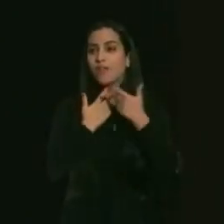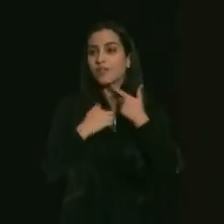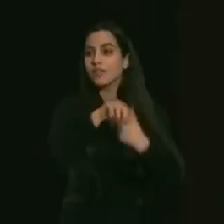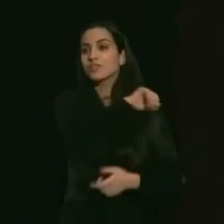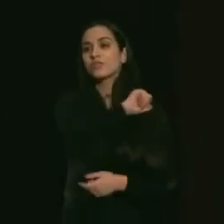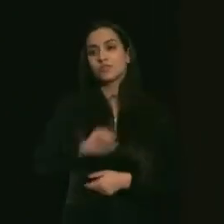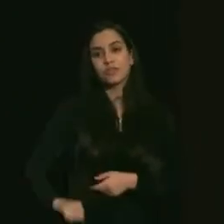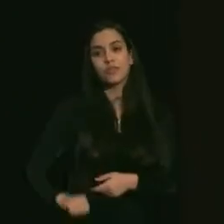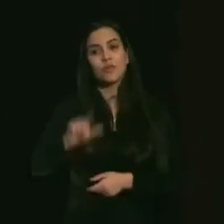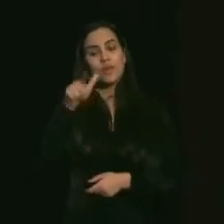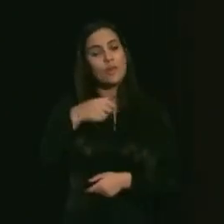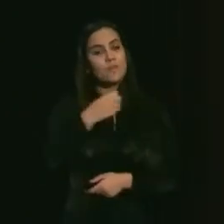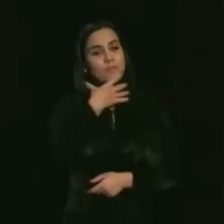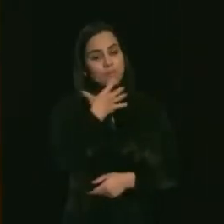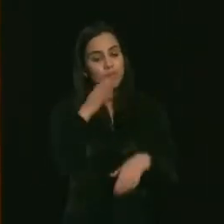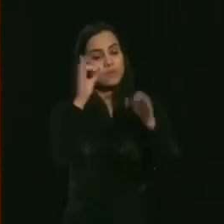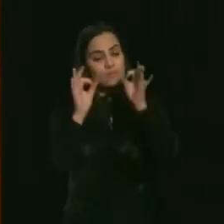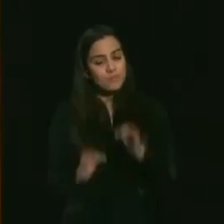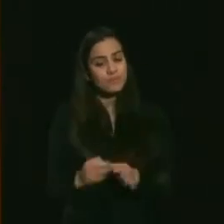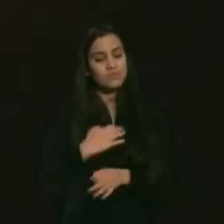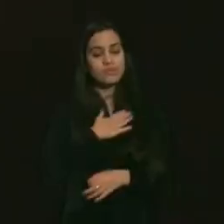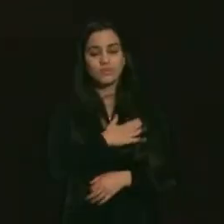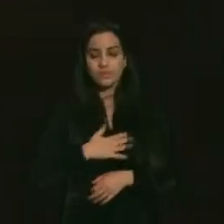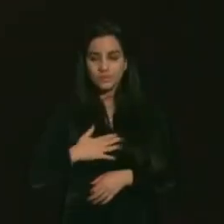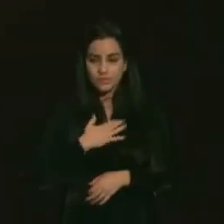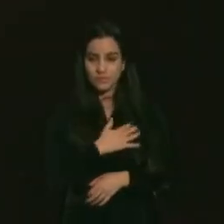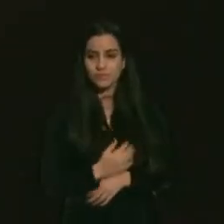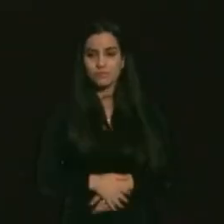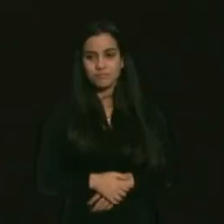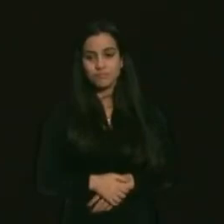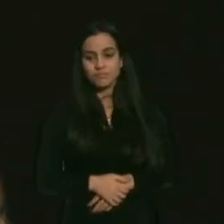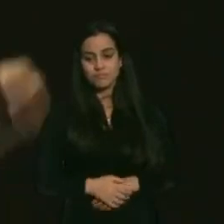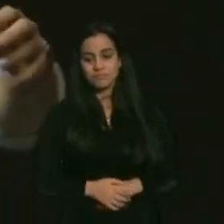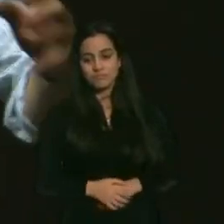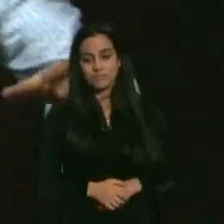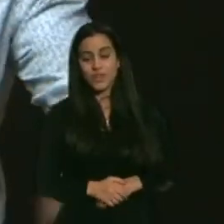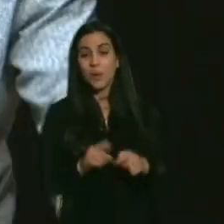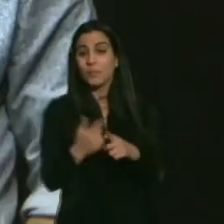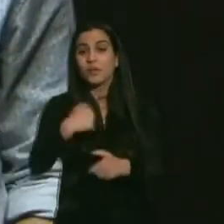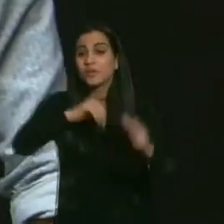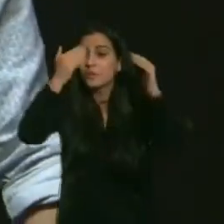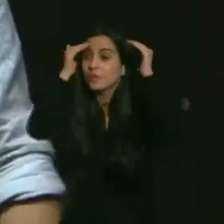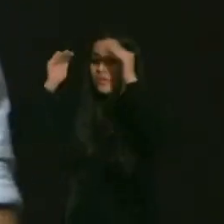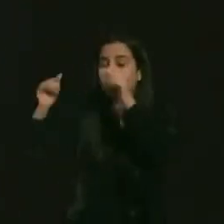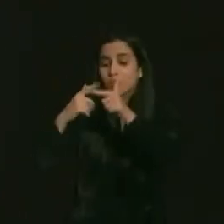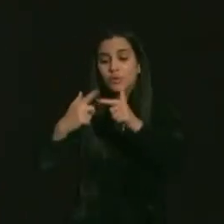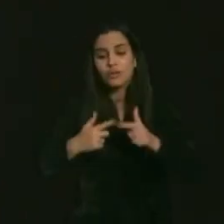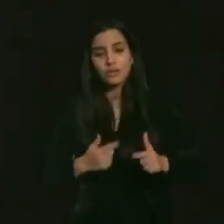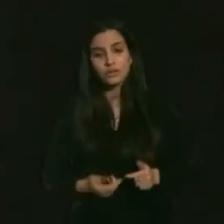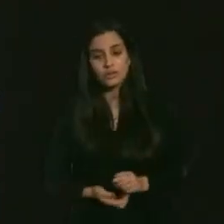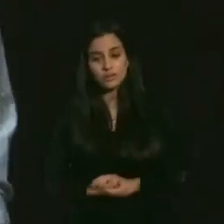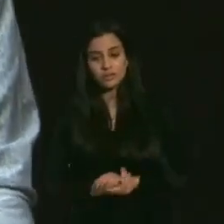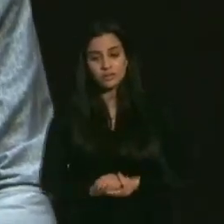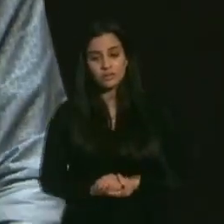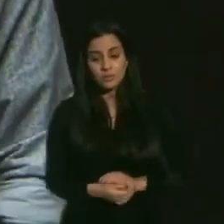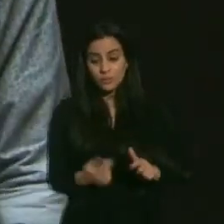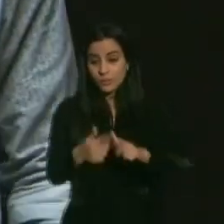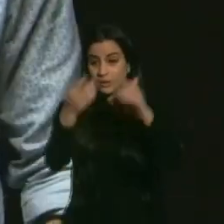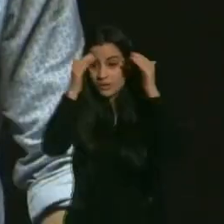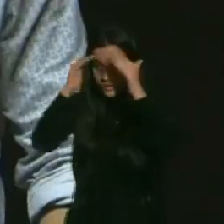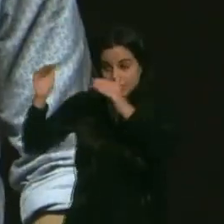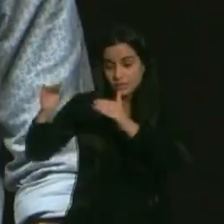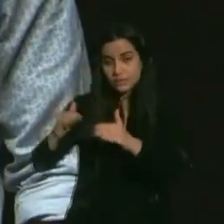perfeita e agradável. Porque não ouvimos. Porque não ouvimos. Porque não